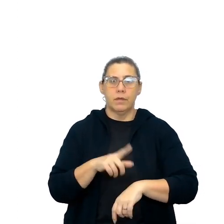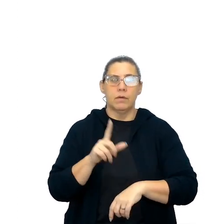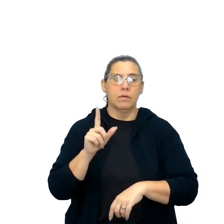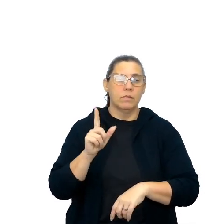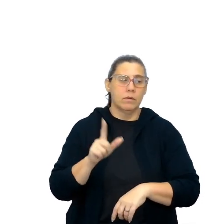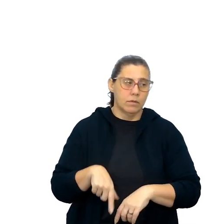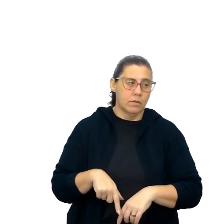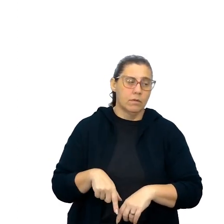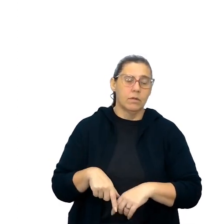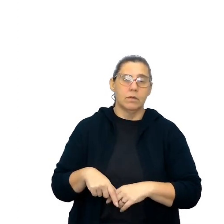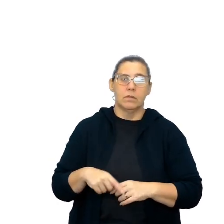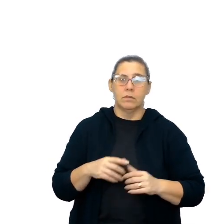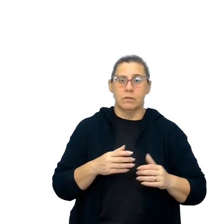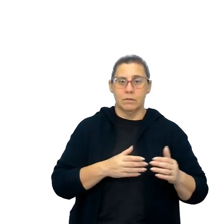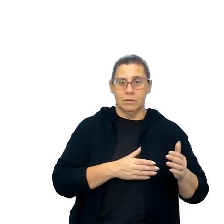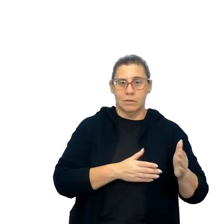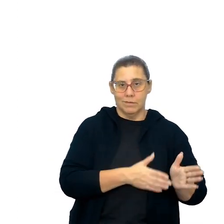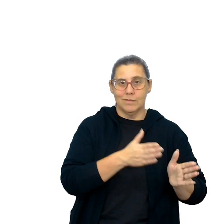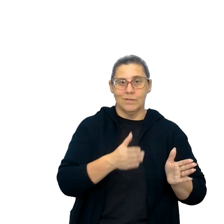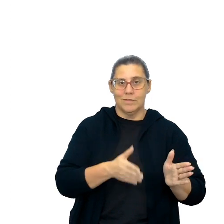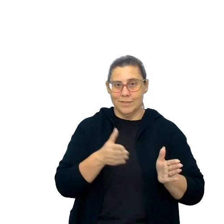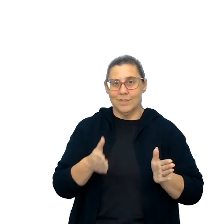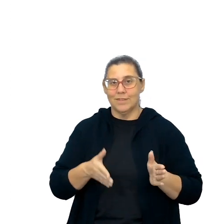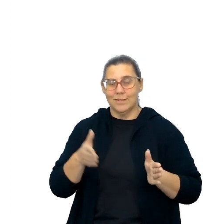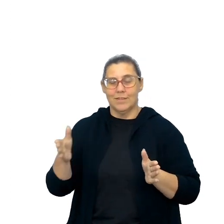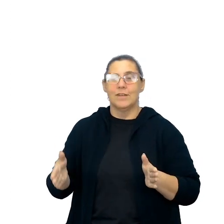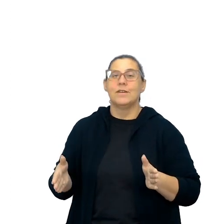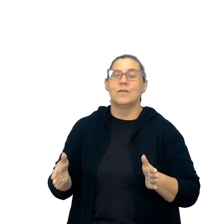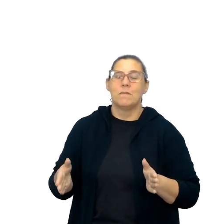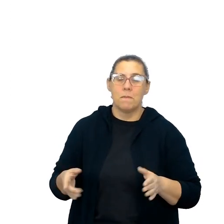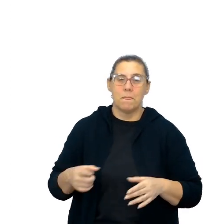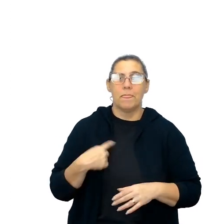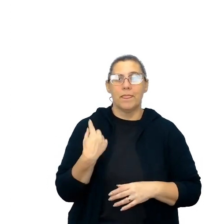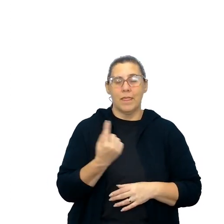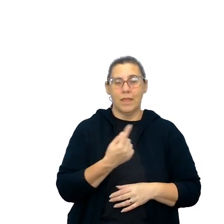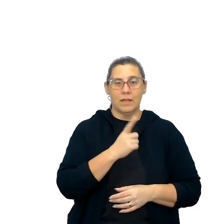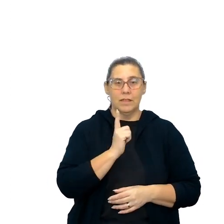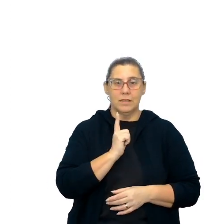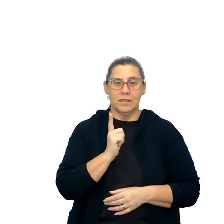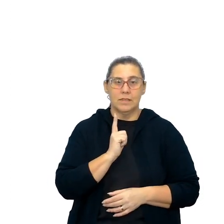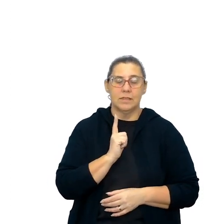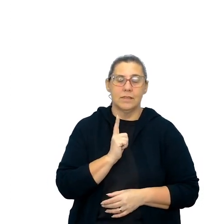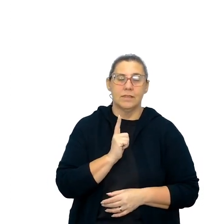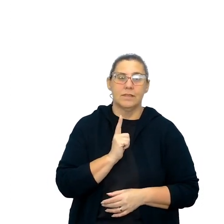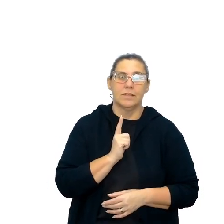de sucessão, é um processo, né, que nós temos